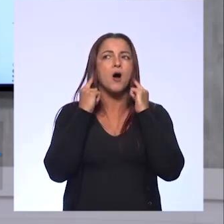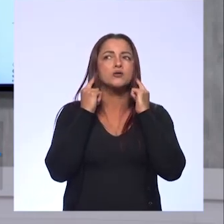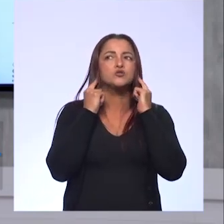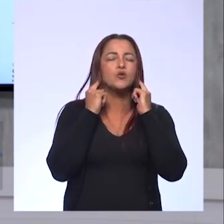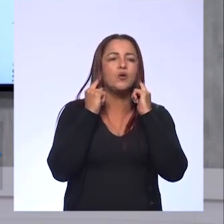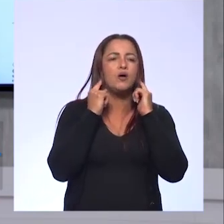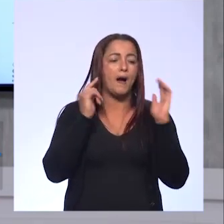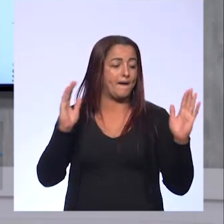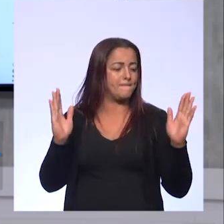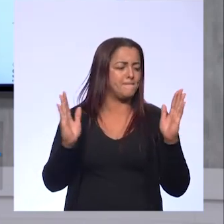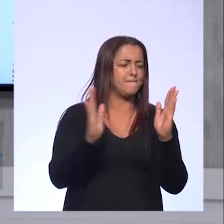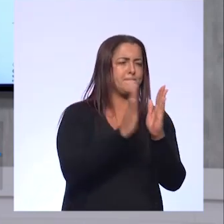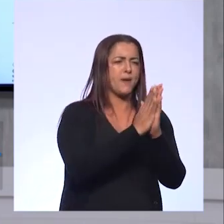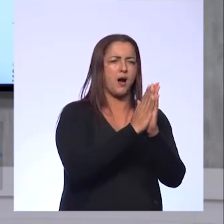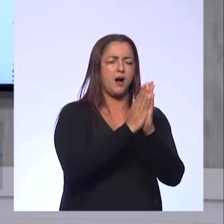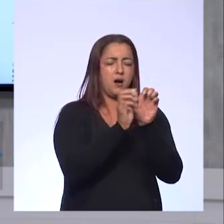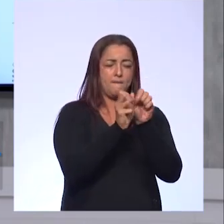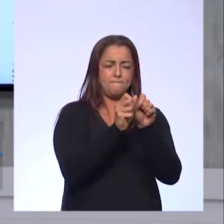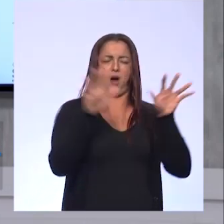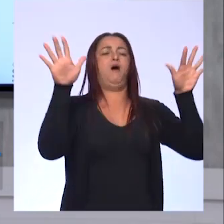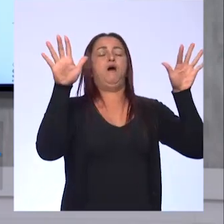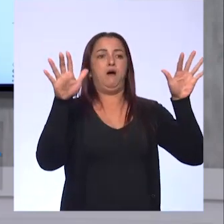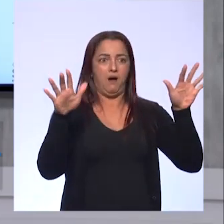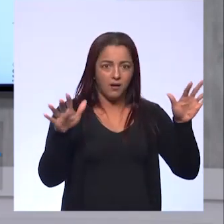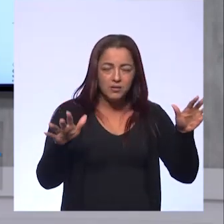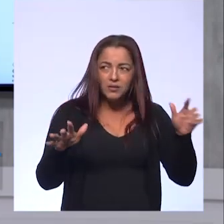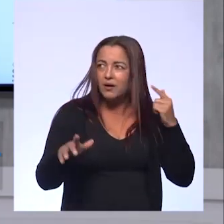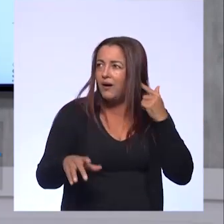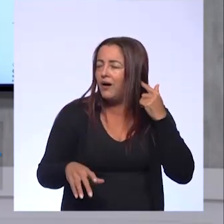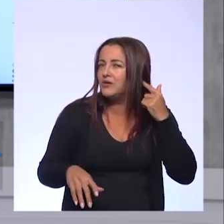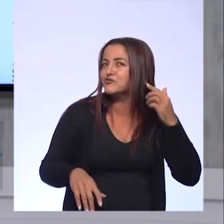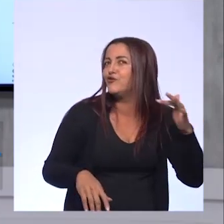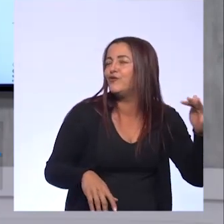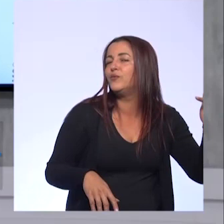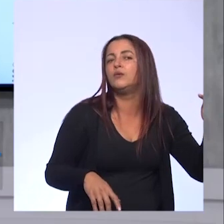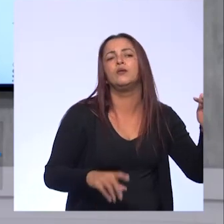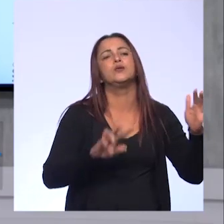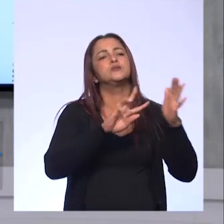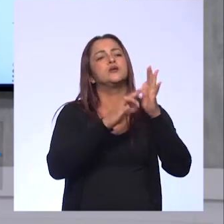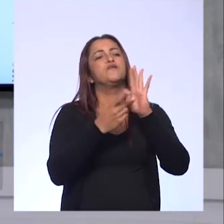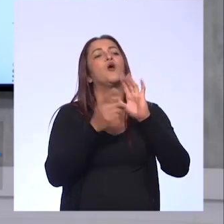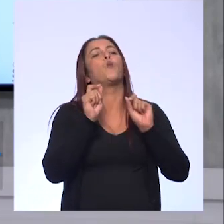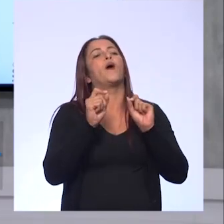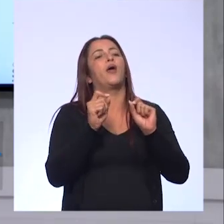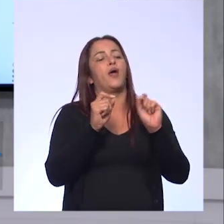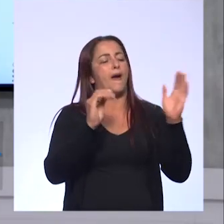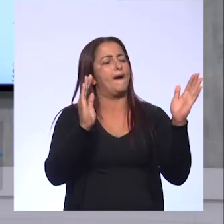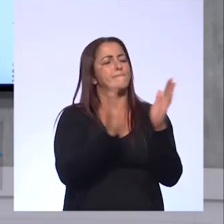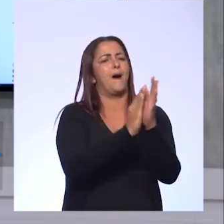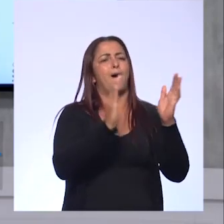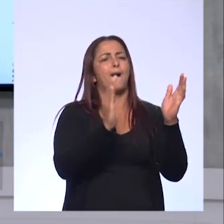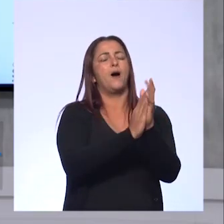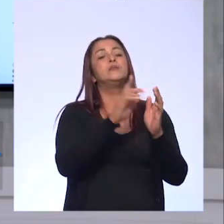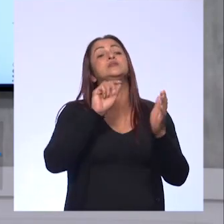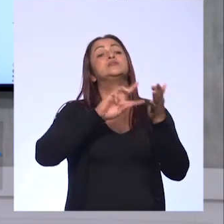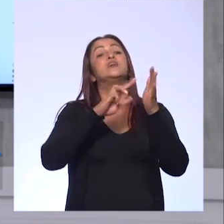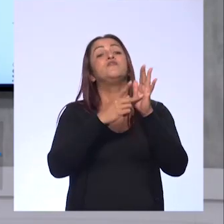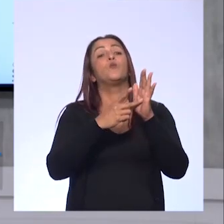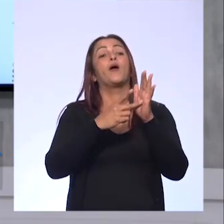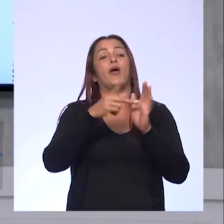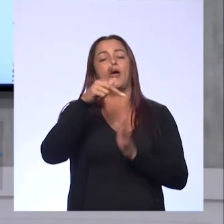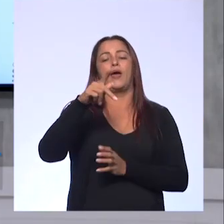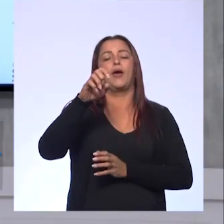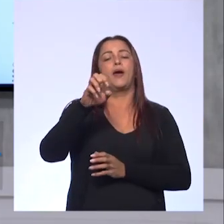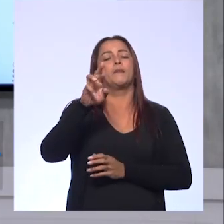de encostar as mãos se propaga pelo ambiente que que é o bater palma é uma perturbação essa